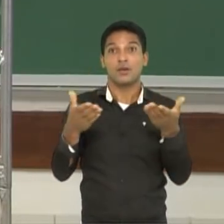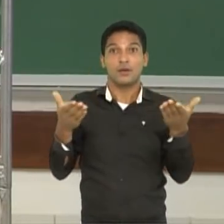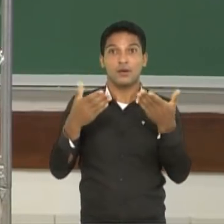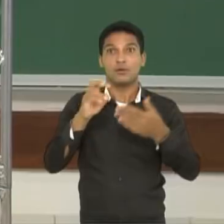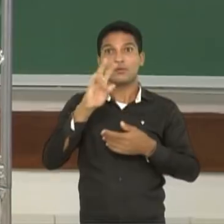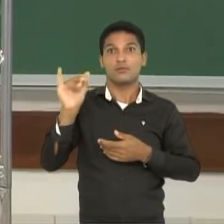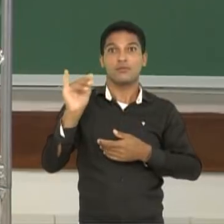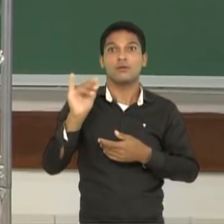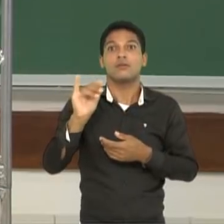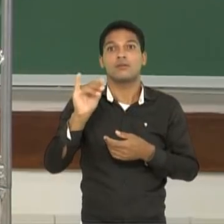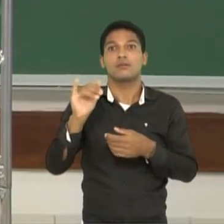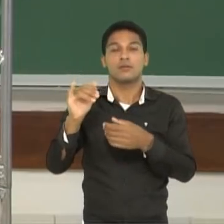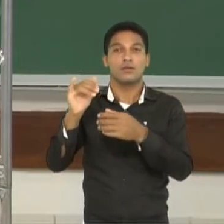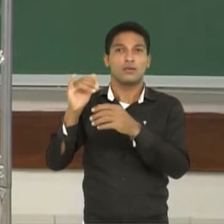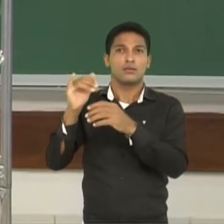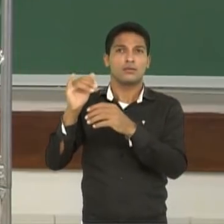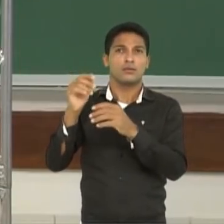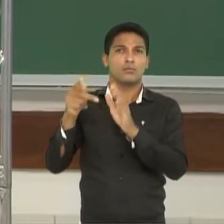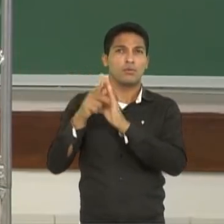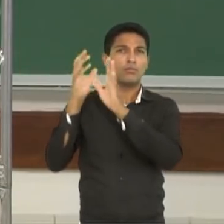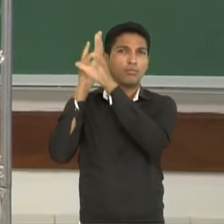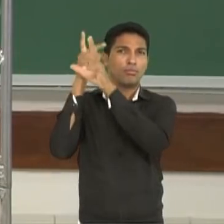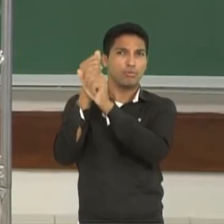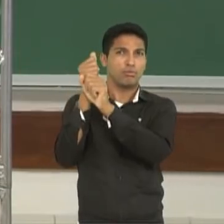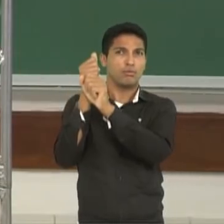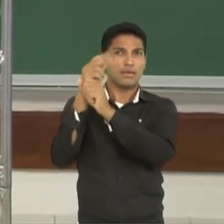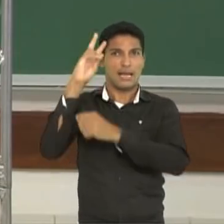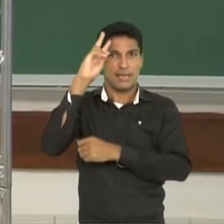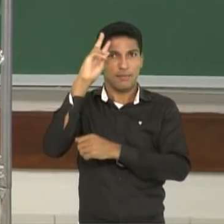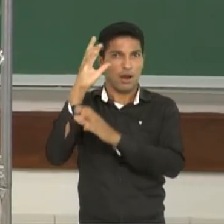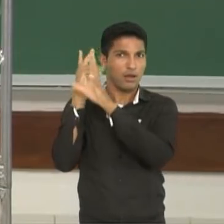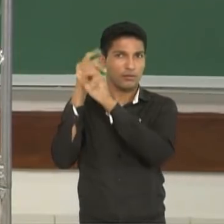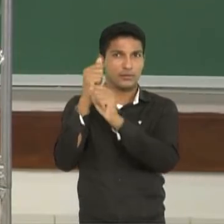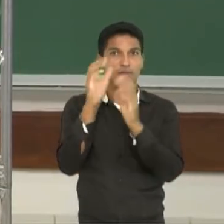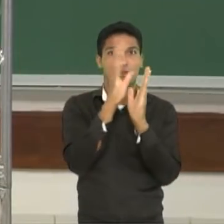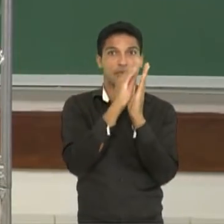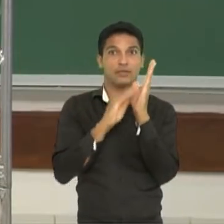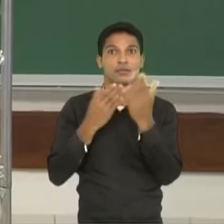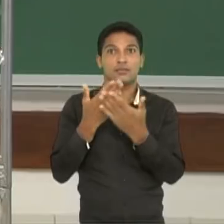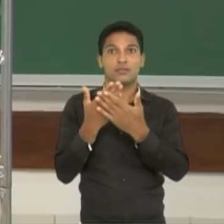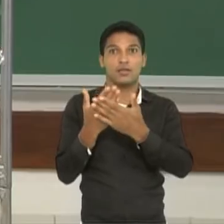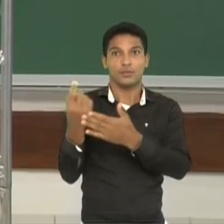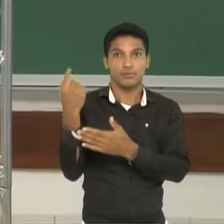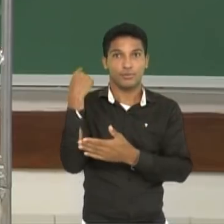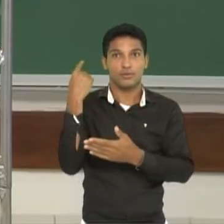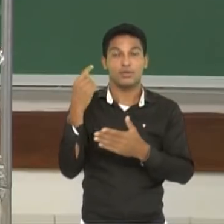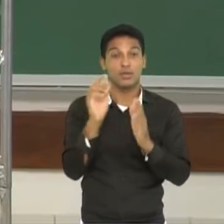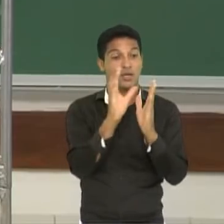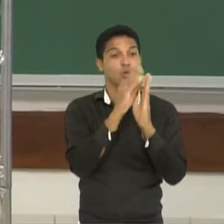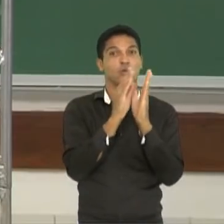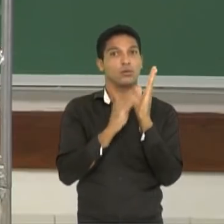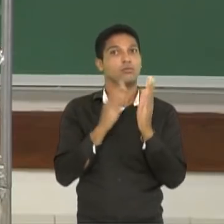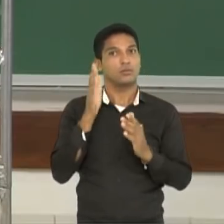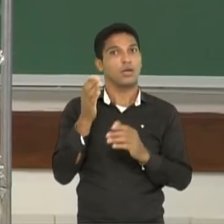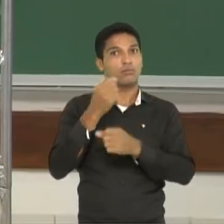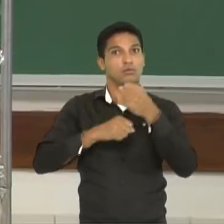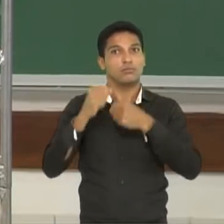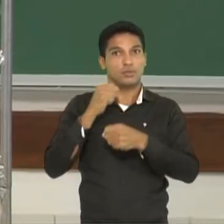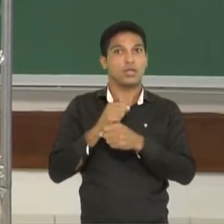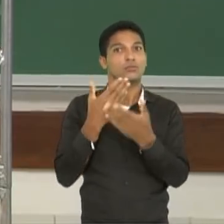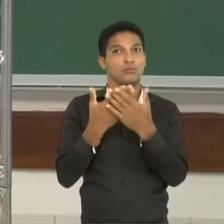vamos dar uma recuperada, né, uma relembrada em um conteúdo que na verdade foi visto no ano